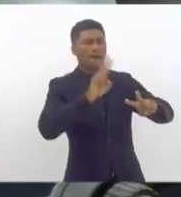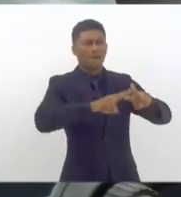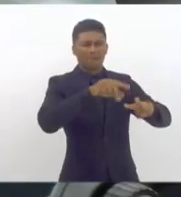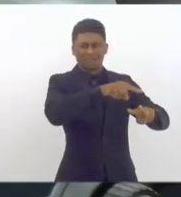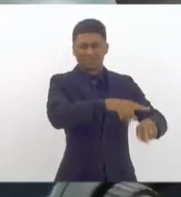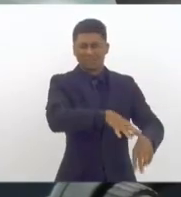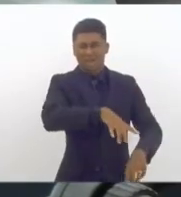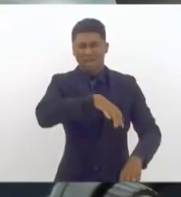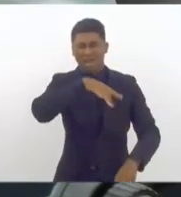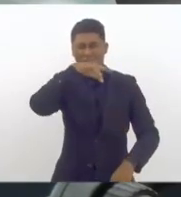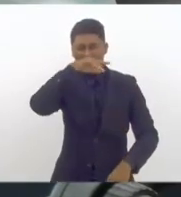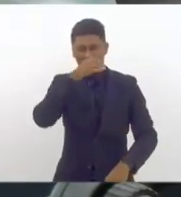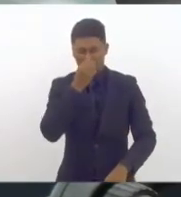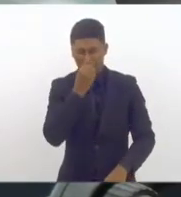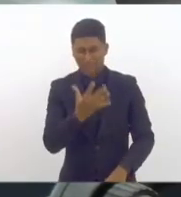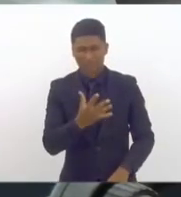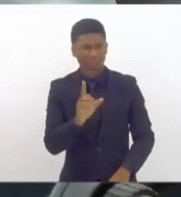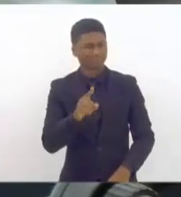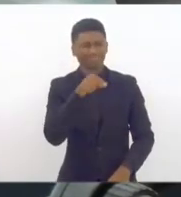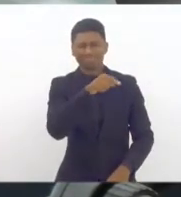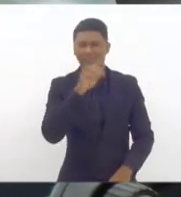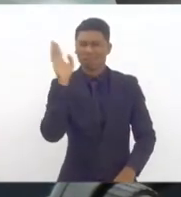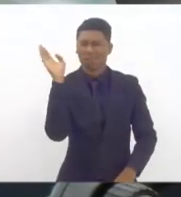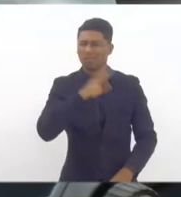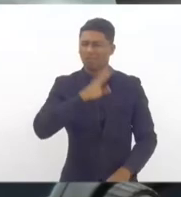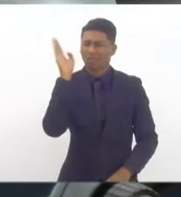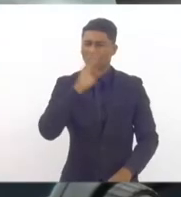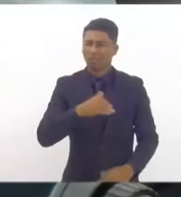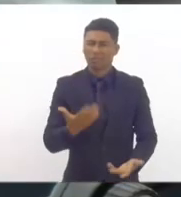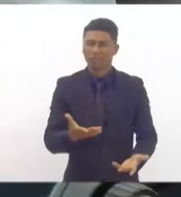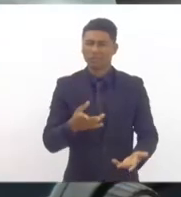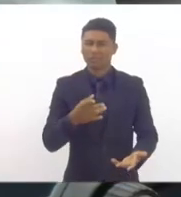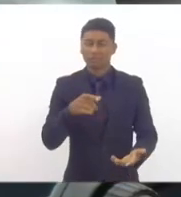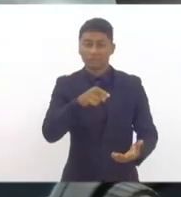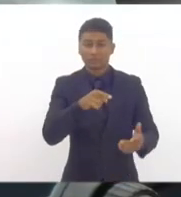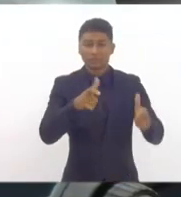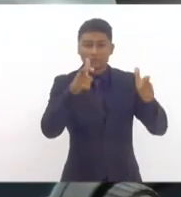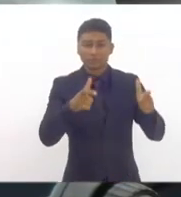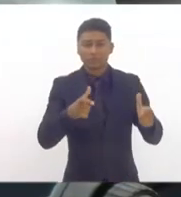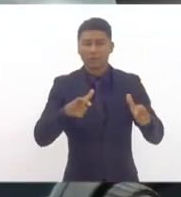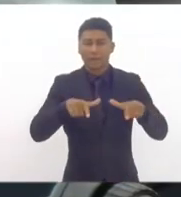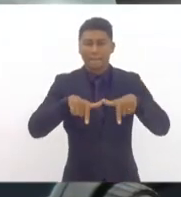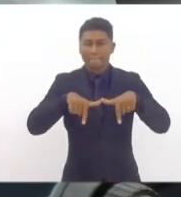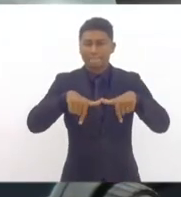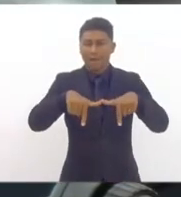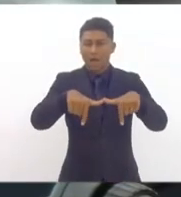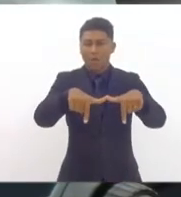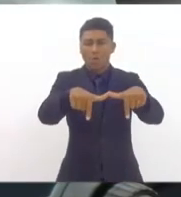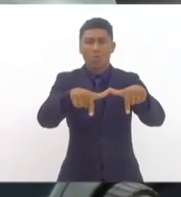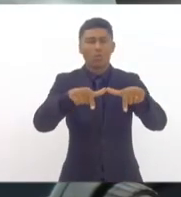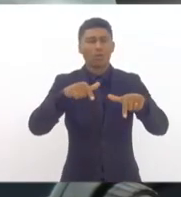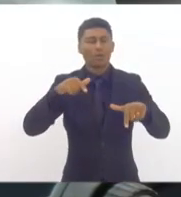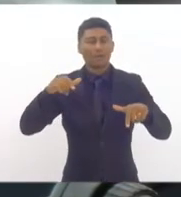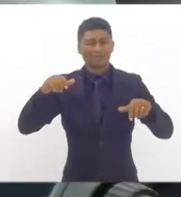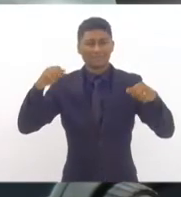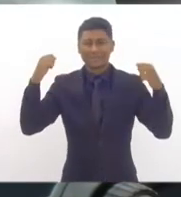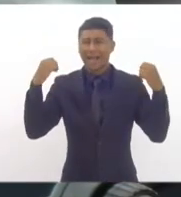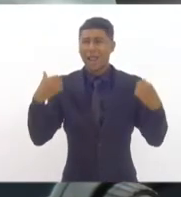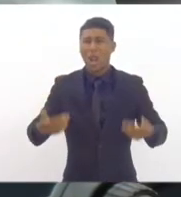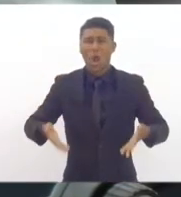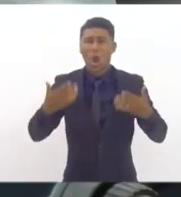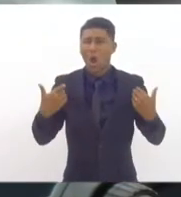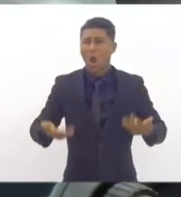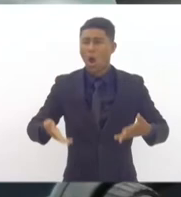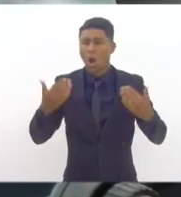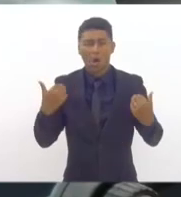bonito. A cadeia fede. No calor, Bangu, faz muito calor, é um inferno. Então, assim,